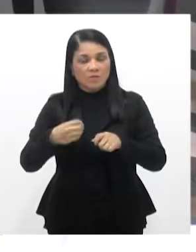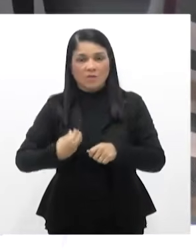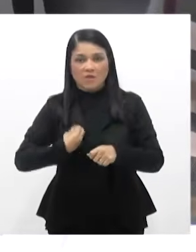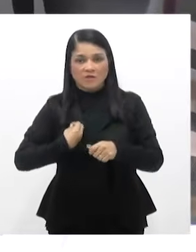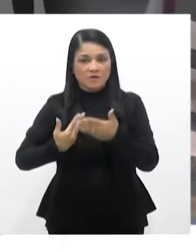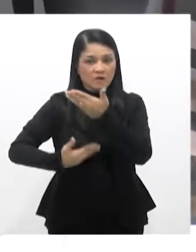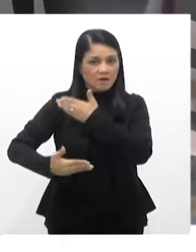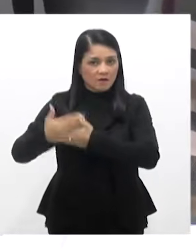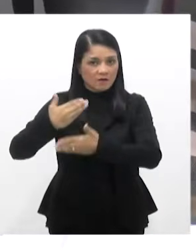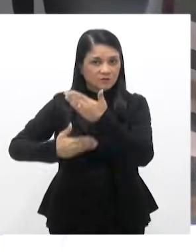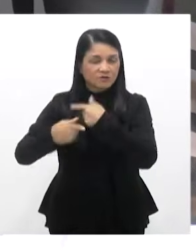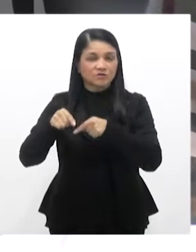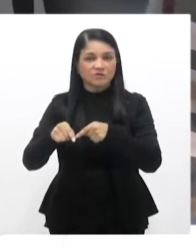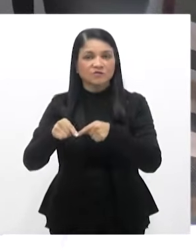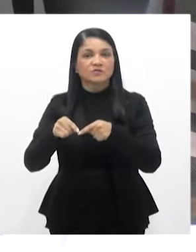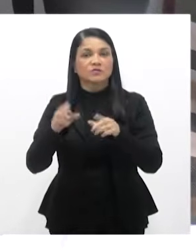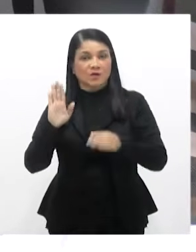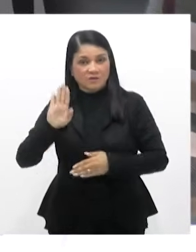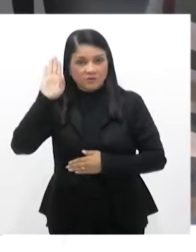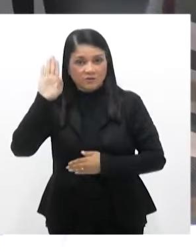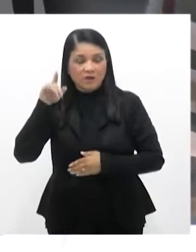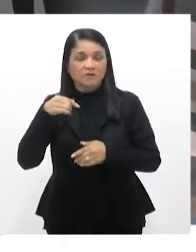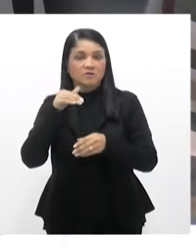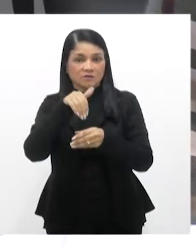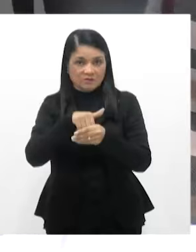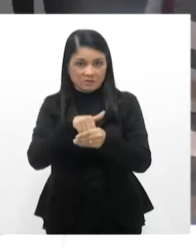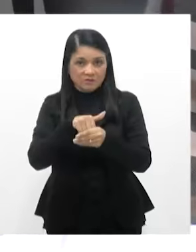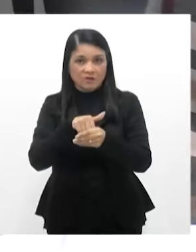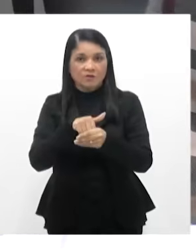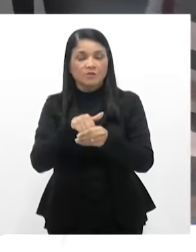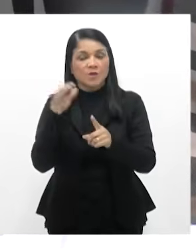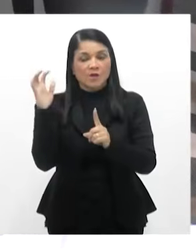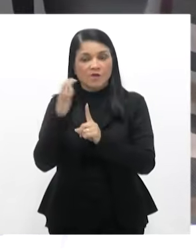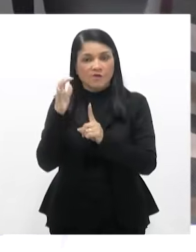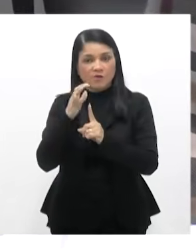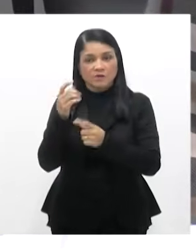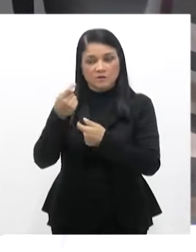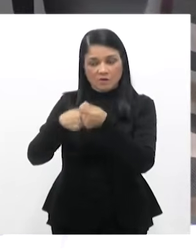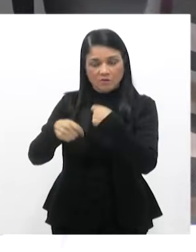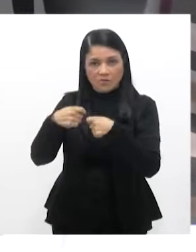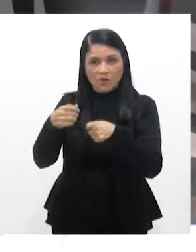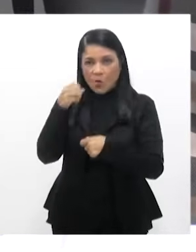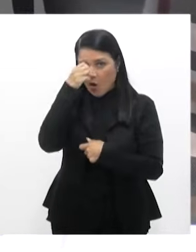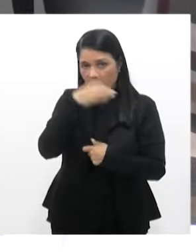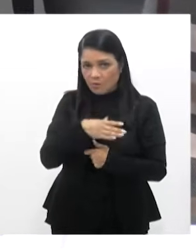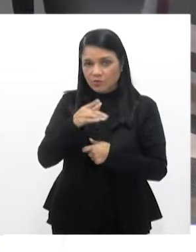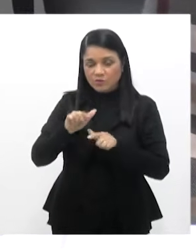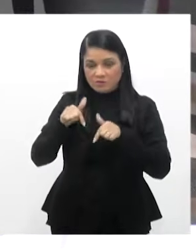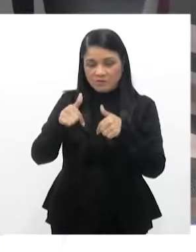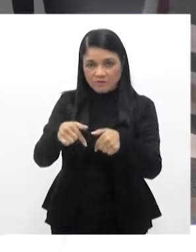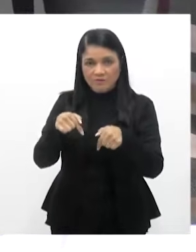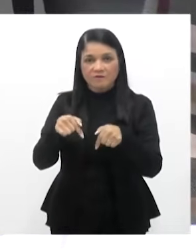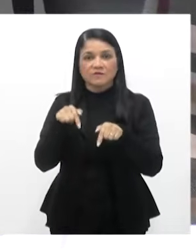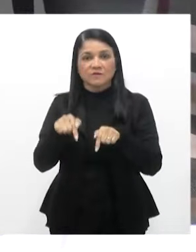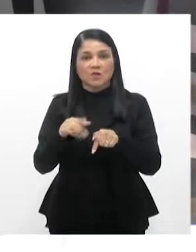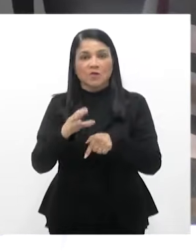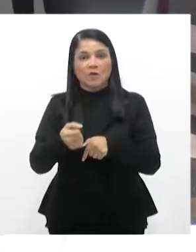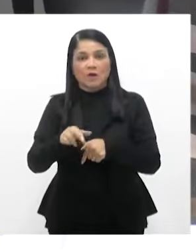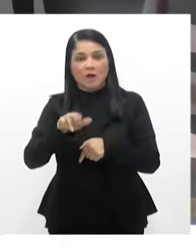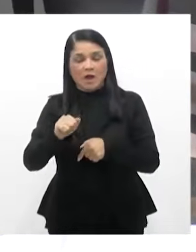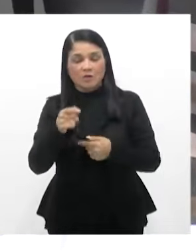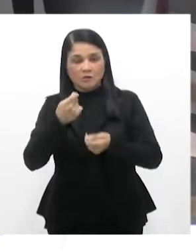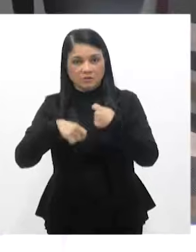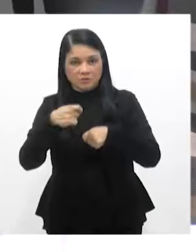do candidato, a normalidade e legitimidade das eleições contra a influência do poder econômico ou abuso do exercício de função, cargo ou emprego na